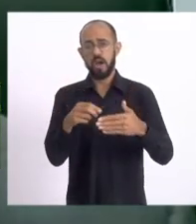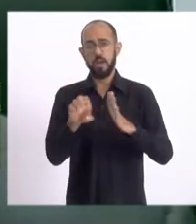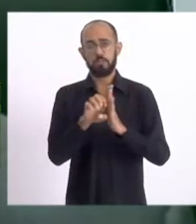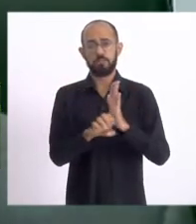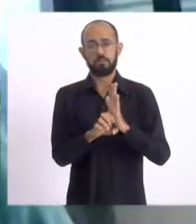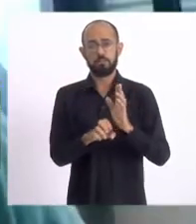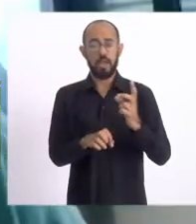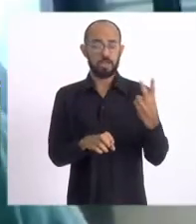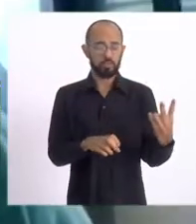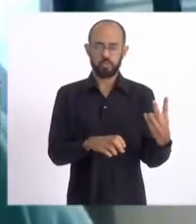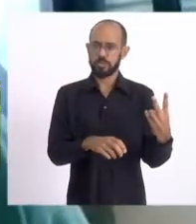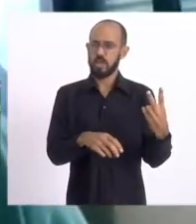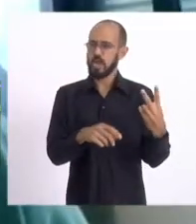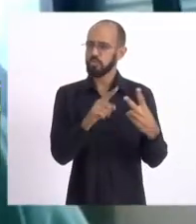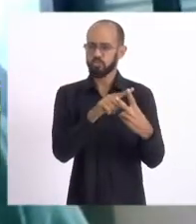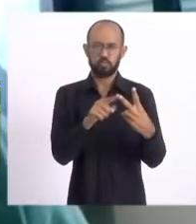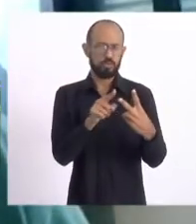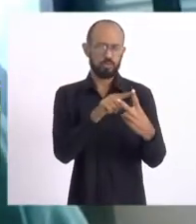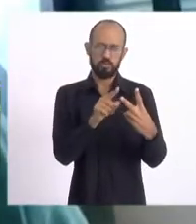5 emendas.